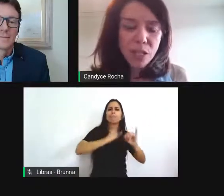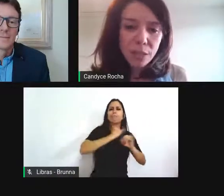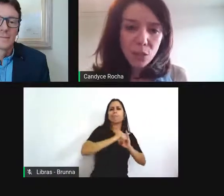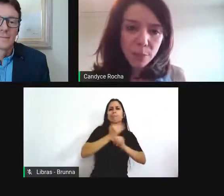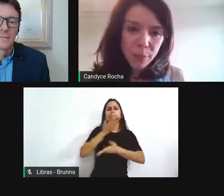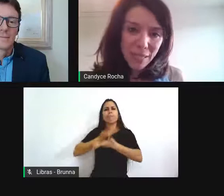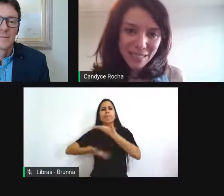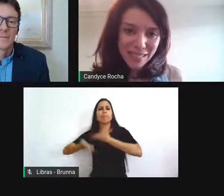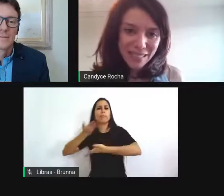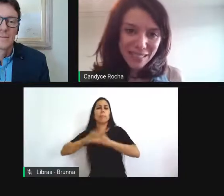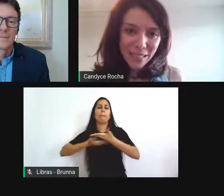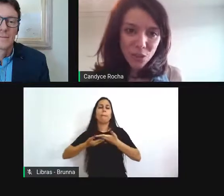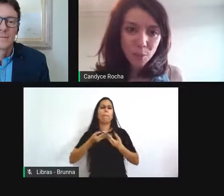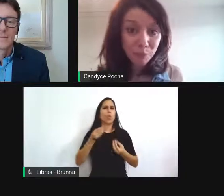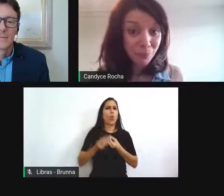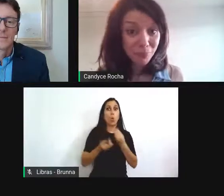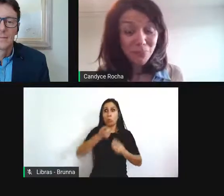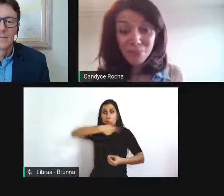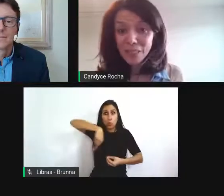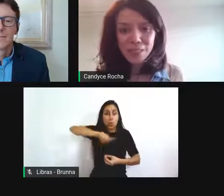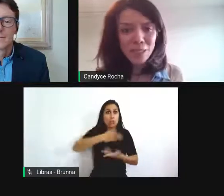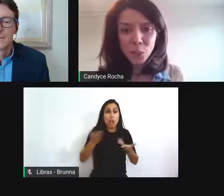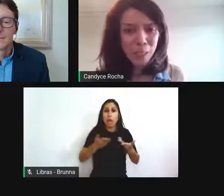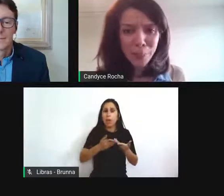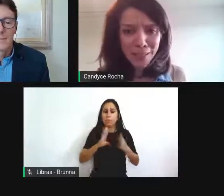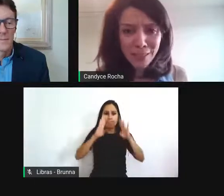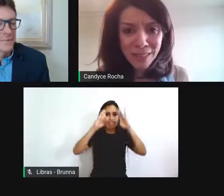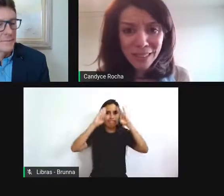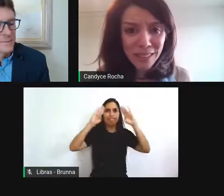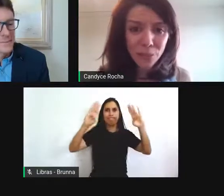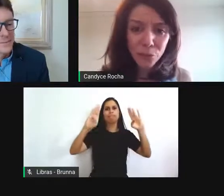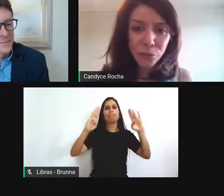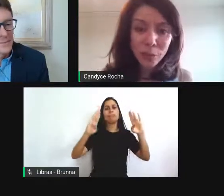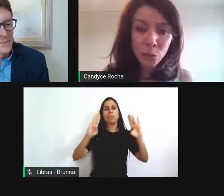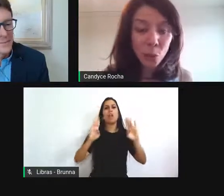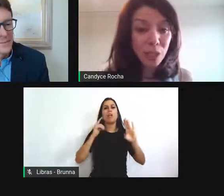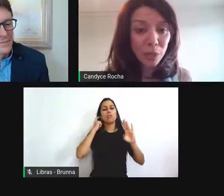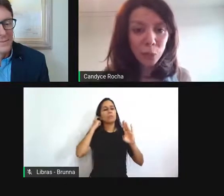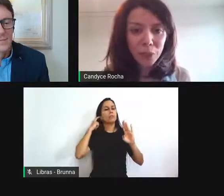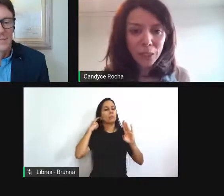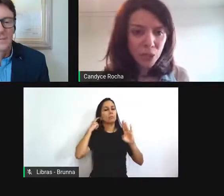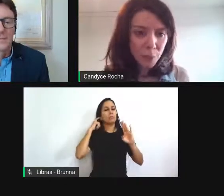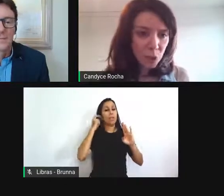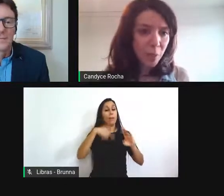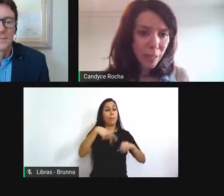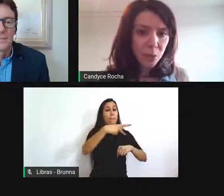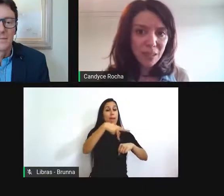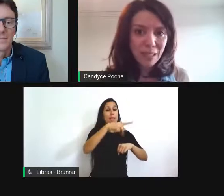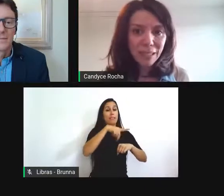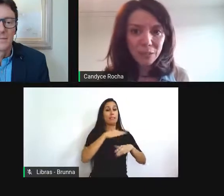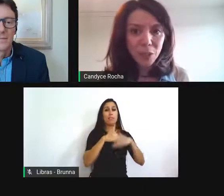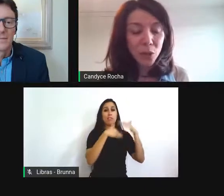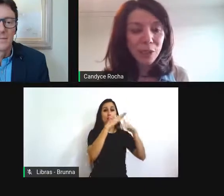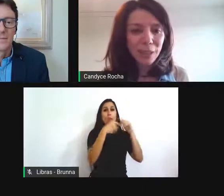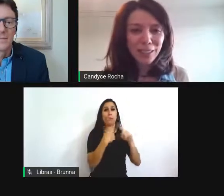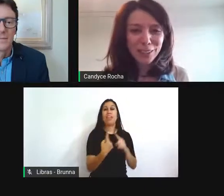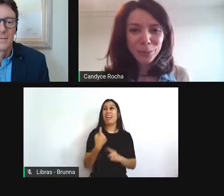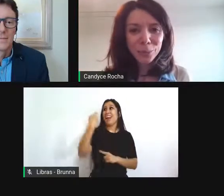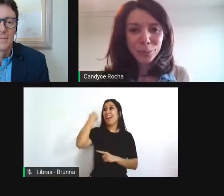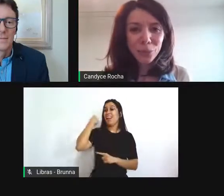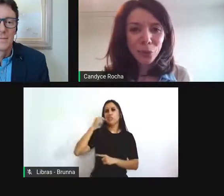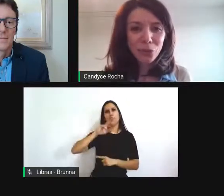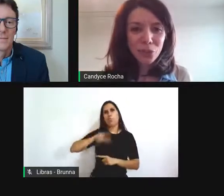ser um item de primeira necessidade, seja para países em desenvolvimento ou não, porque antigamente não era considerado, e